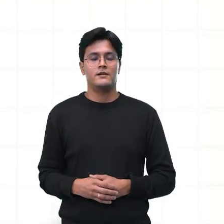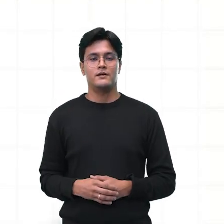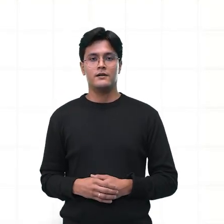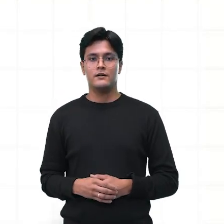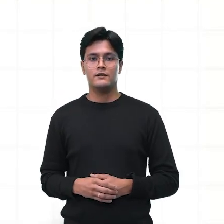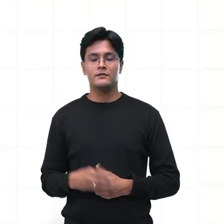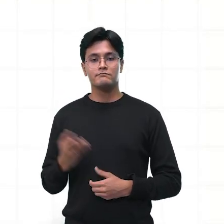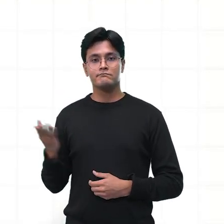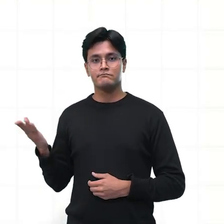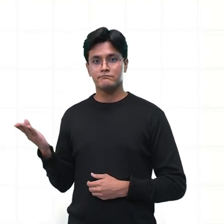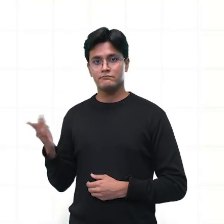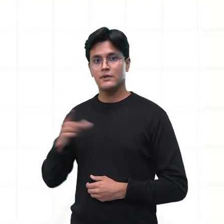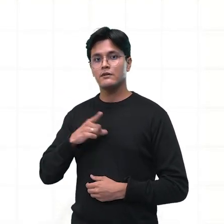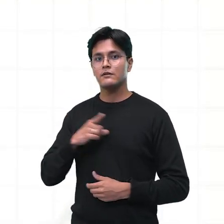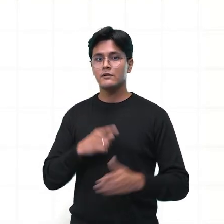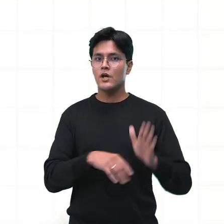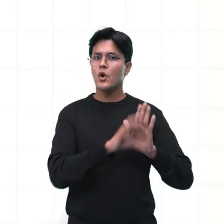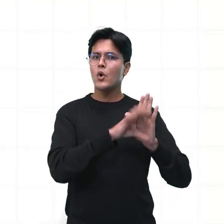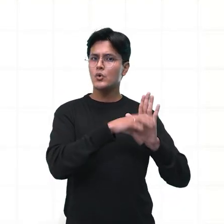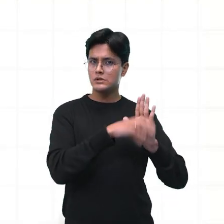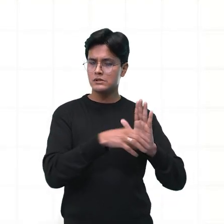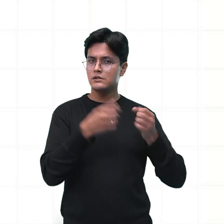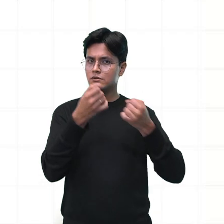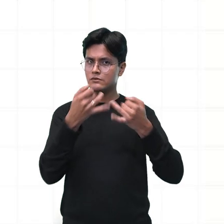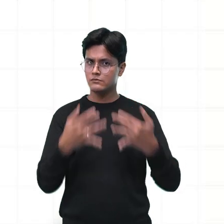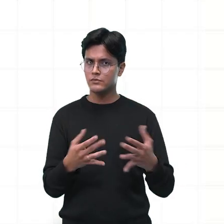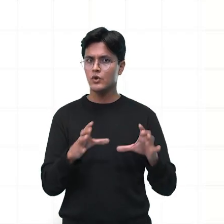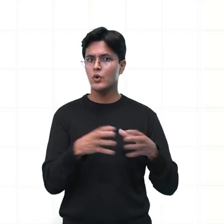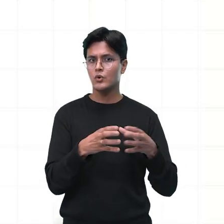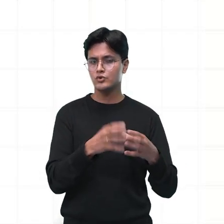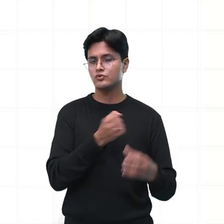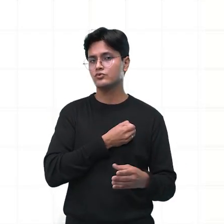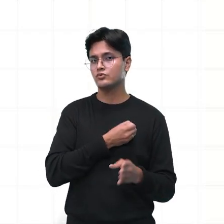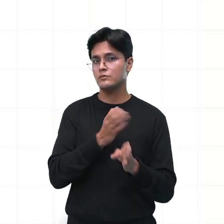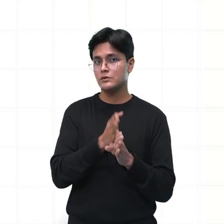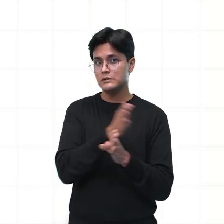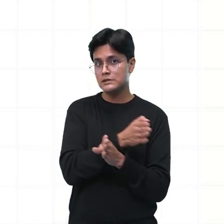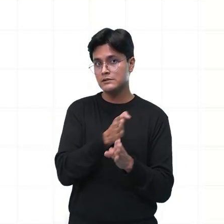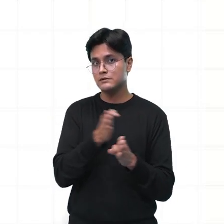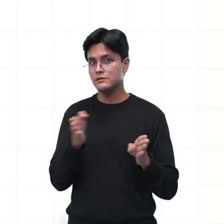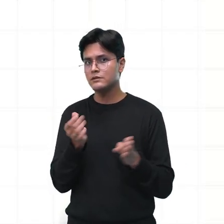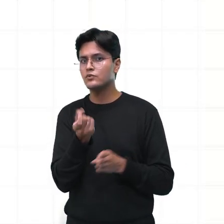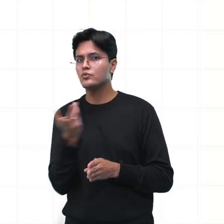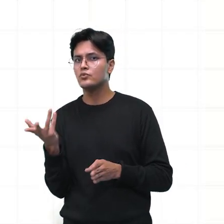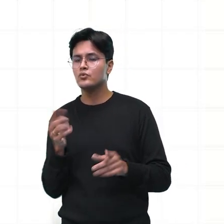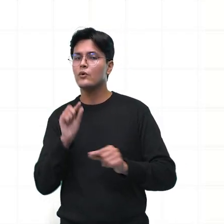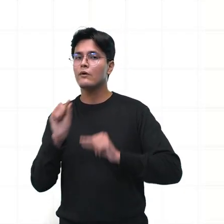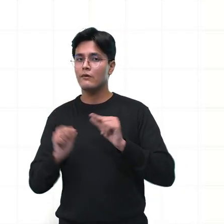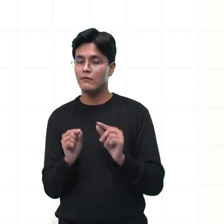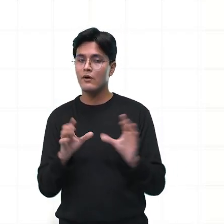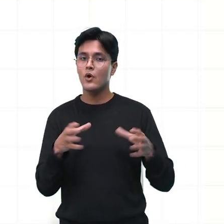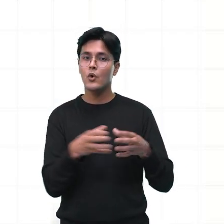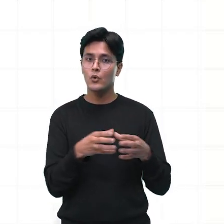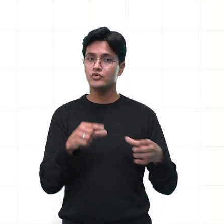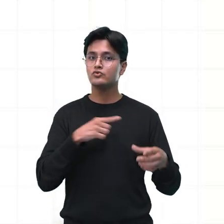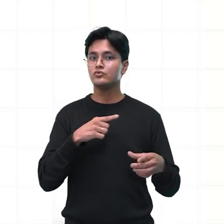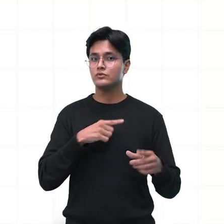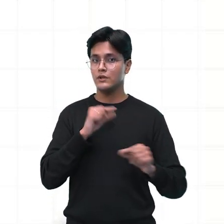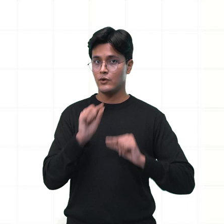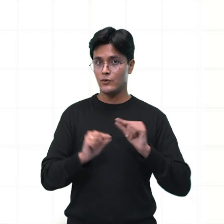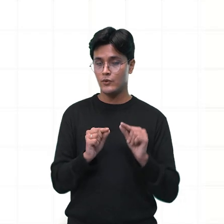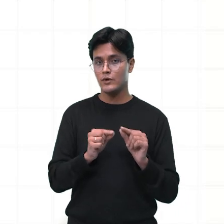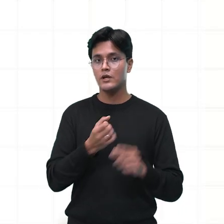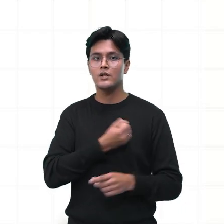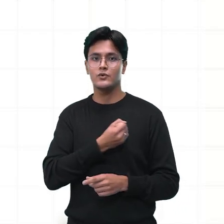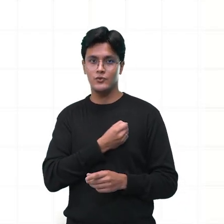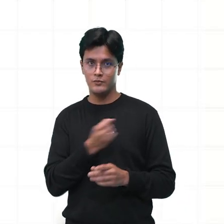traz a definição. O que é, então, esse conjunto dos números inteiros? Esse conjunto, ele é o conjunto formado pelos